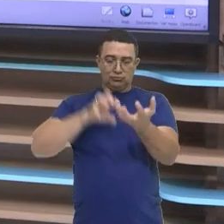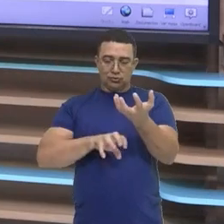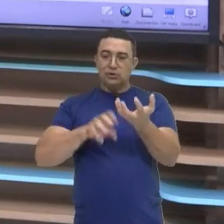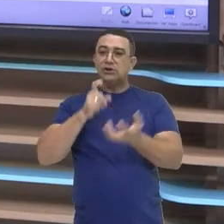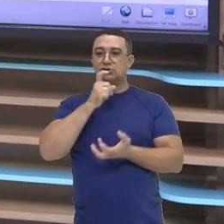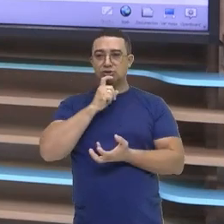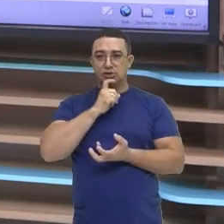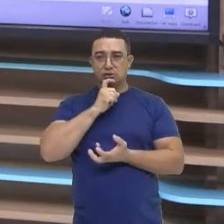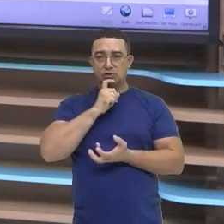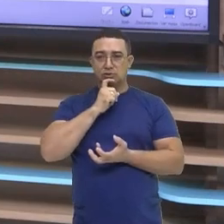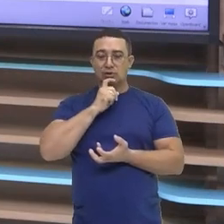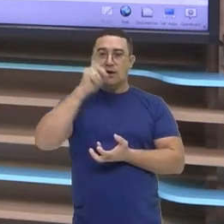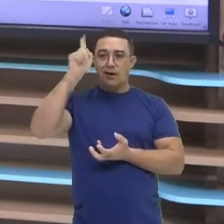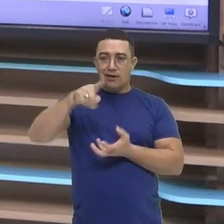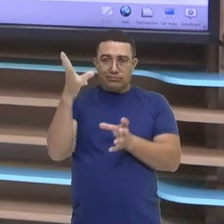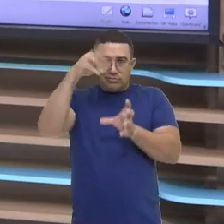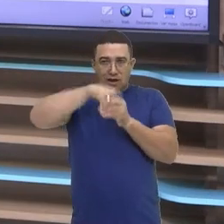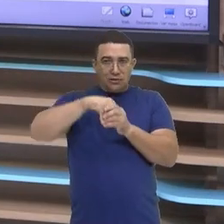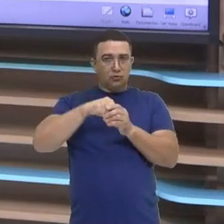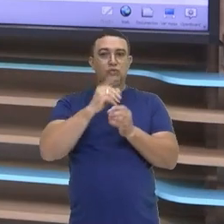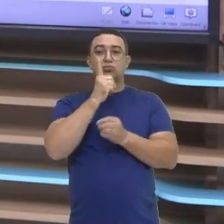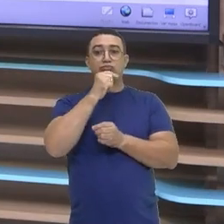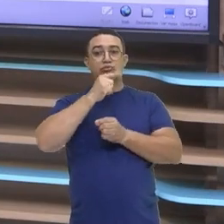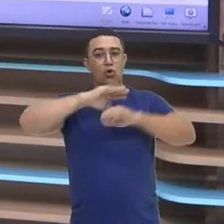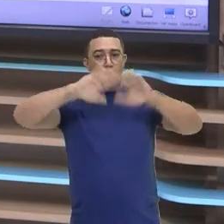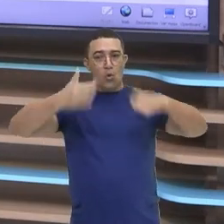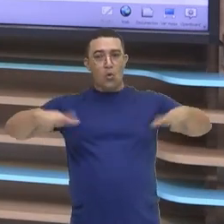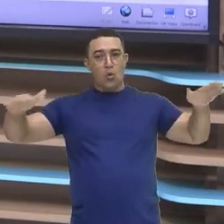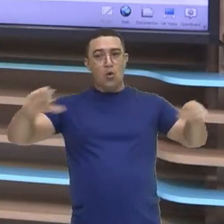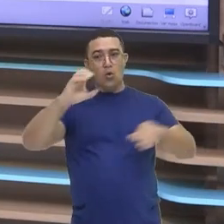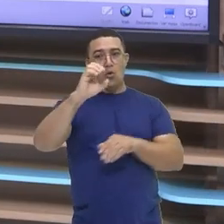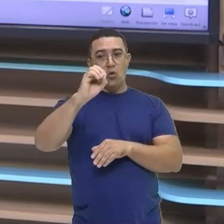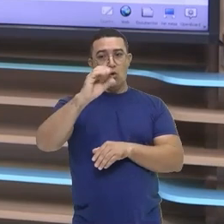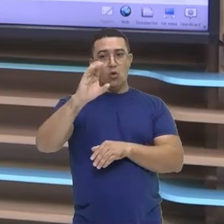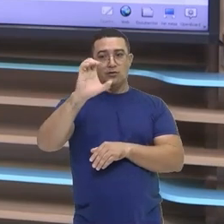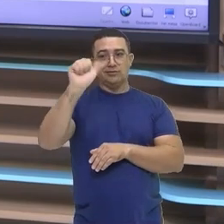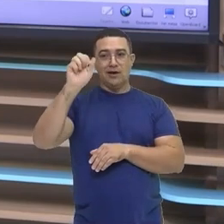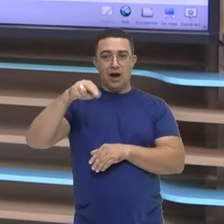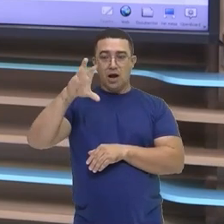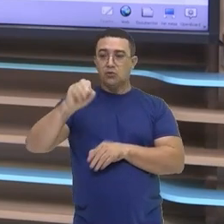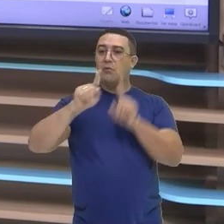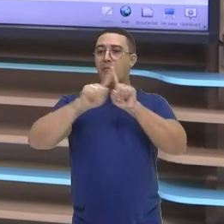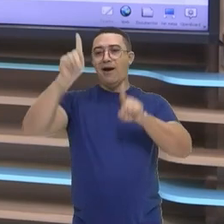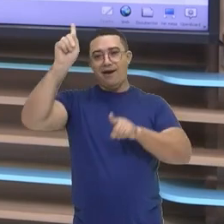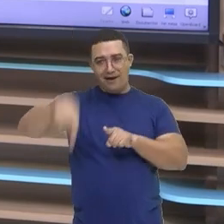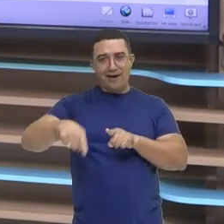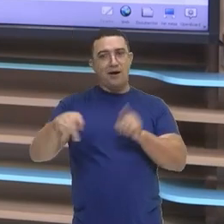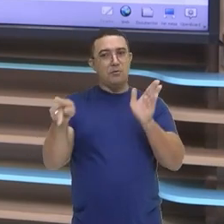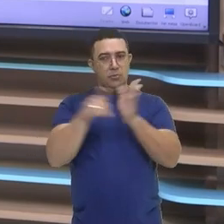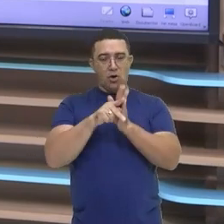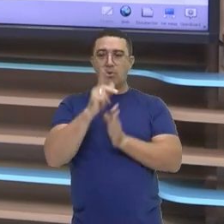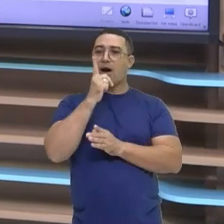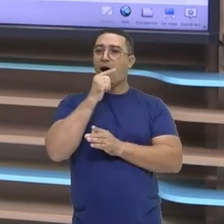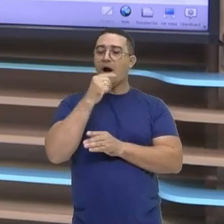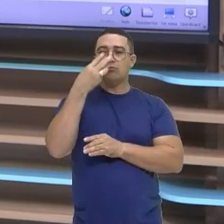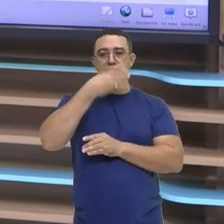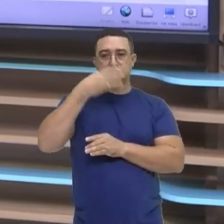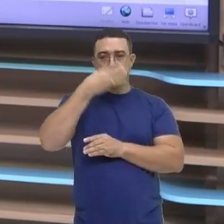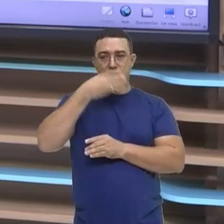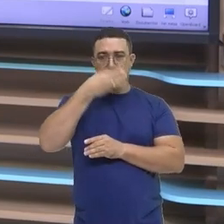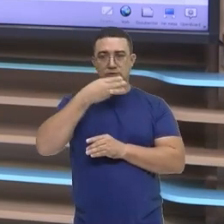apesar de elas estarem ali no oceano, mas elas são ali água doce, tá bom? Só para a gente relembrar esse